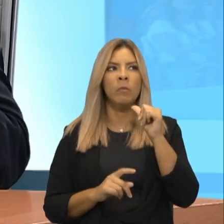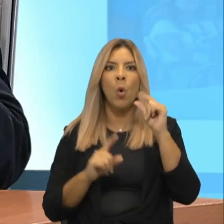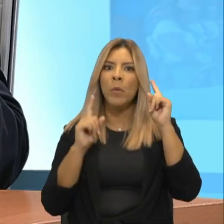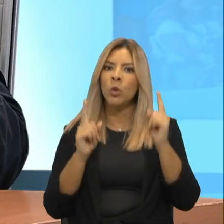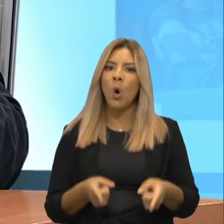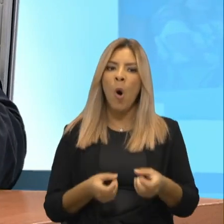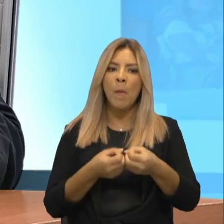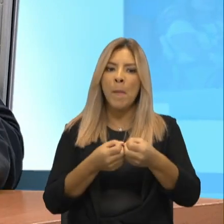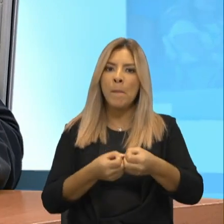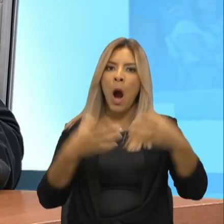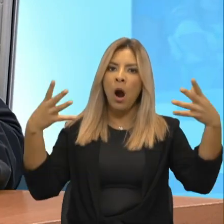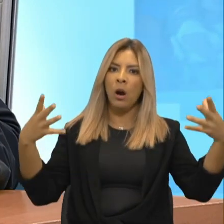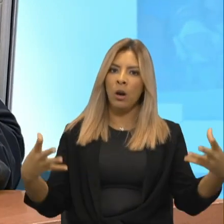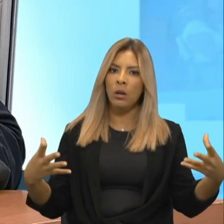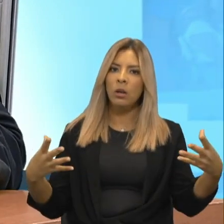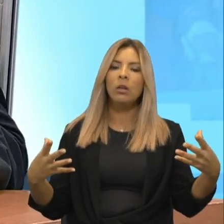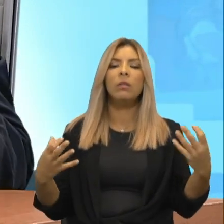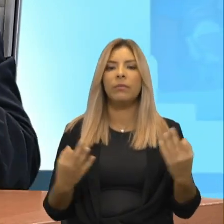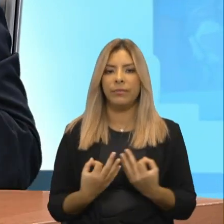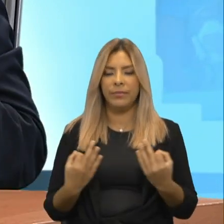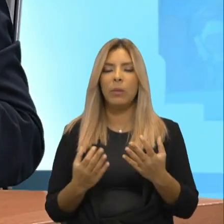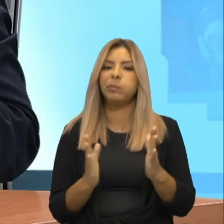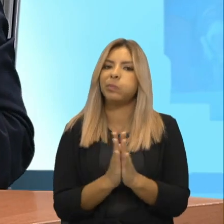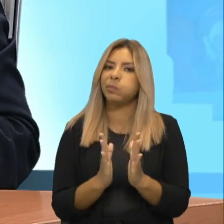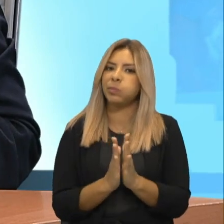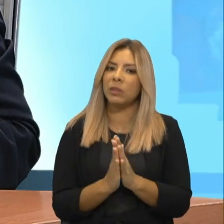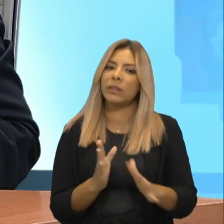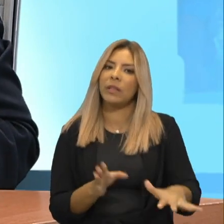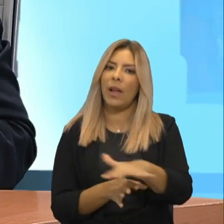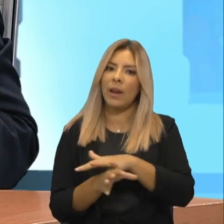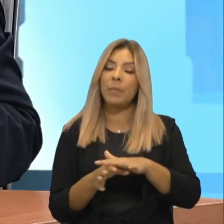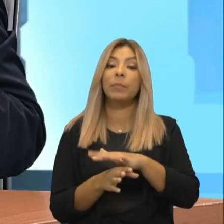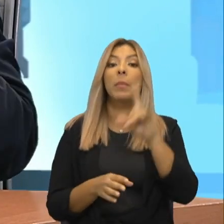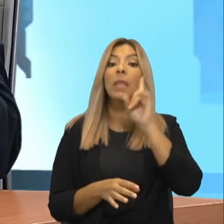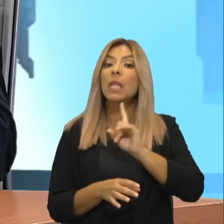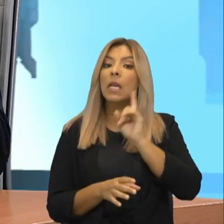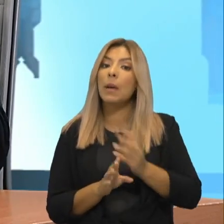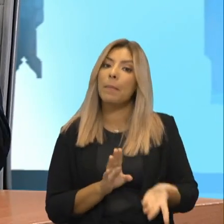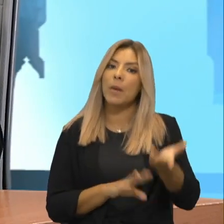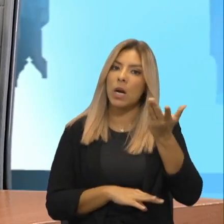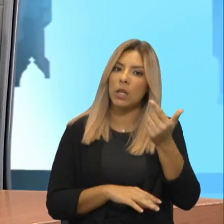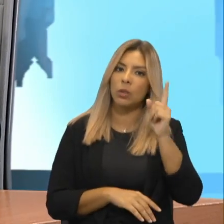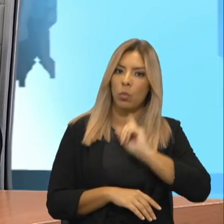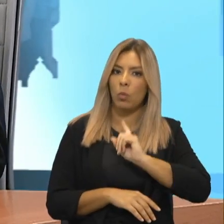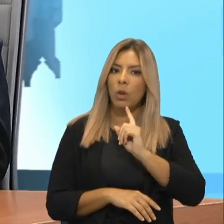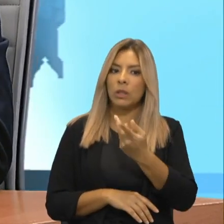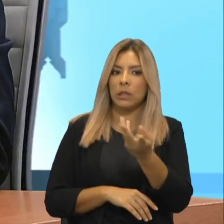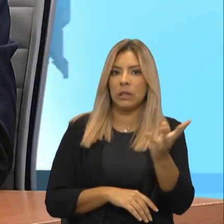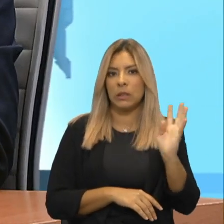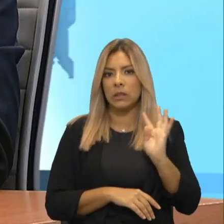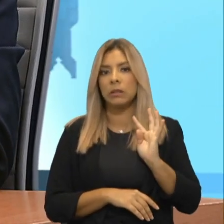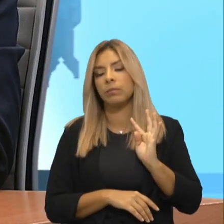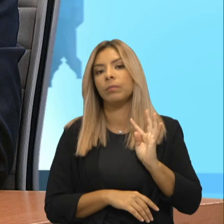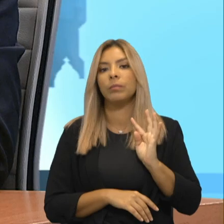ordens das congregações religiosas, e especialmente as femininas, que começam cada vez mais